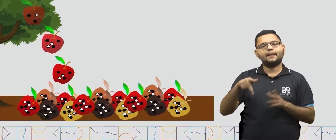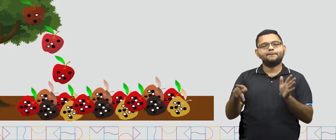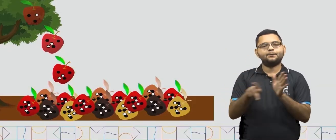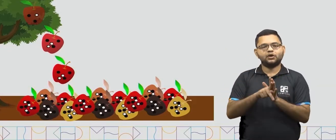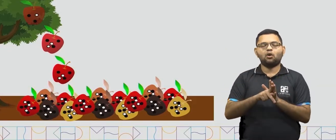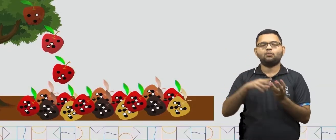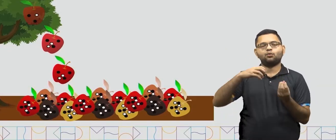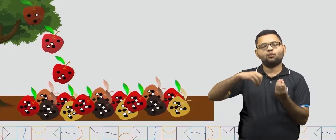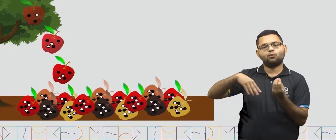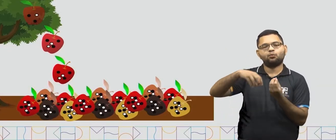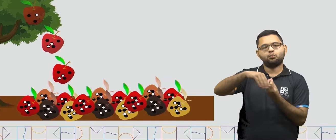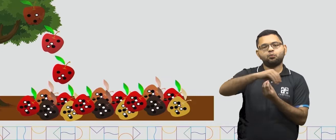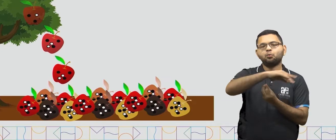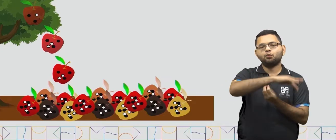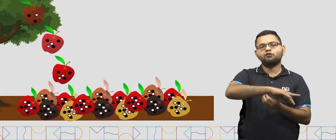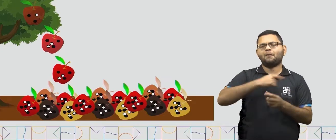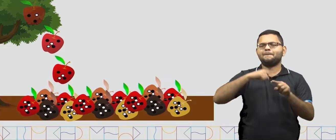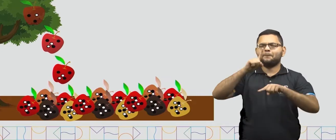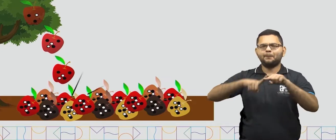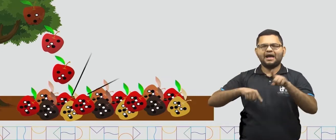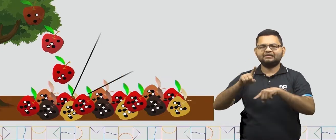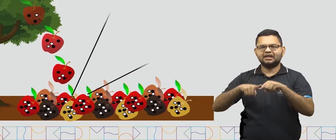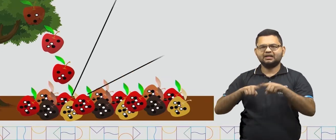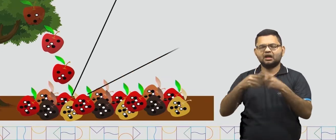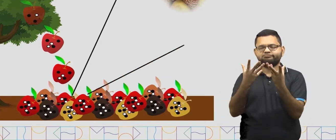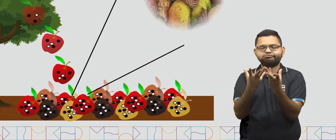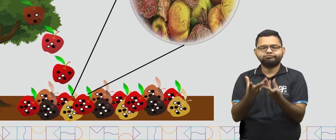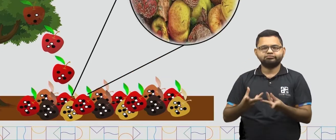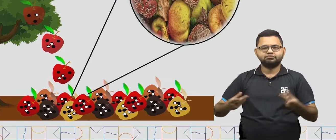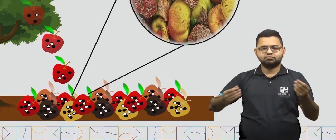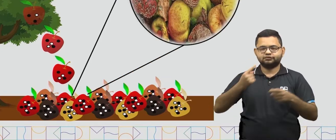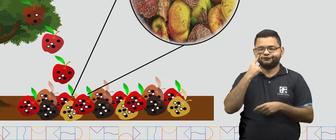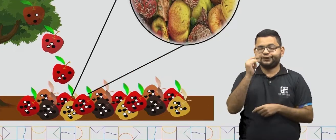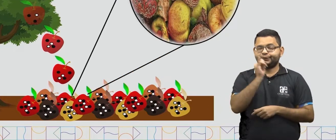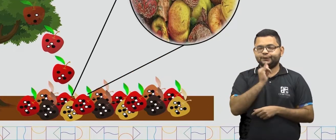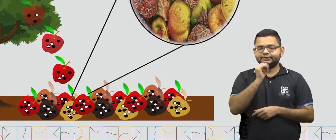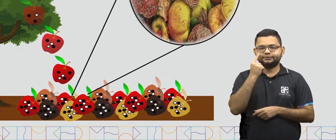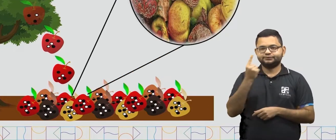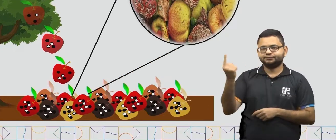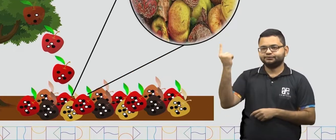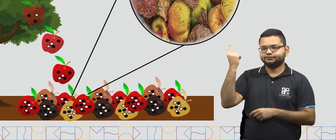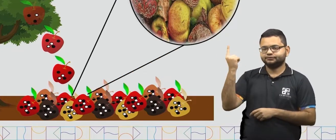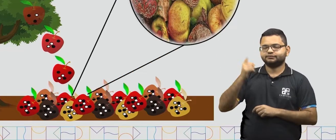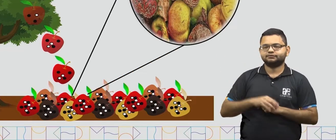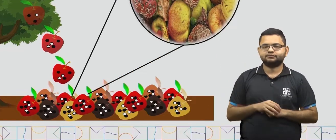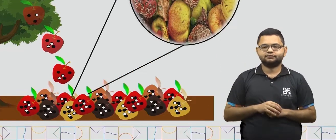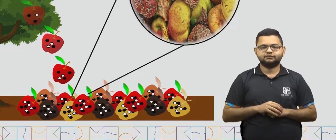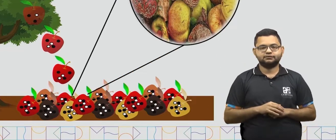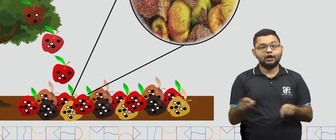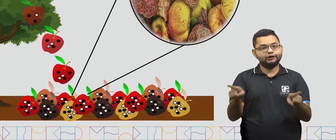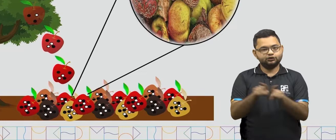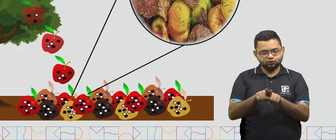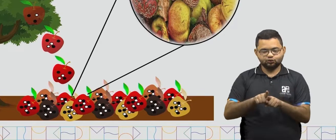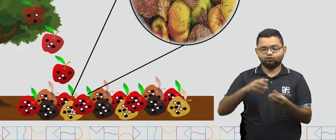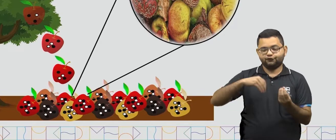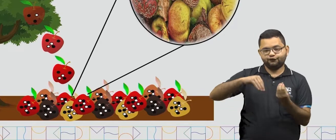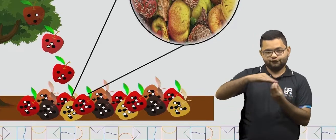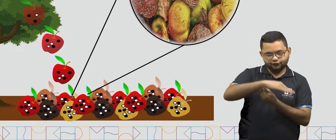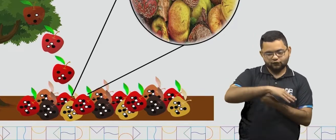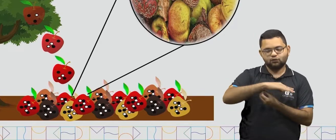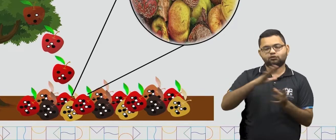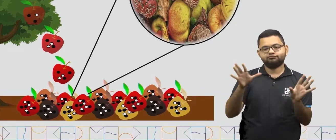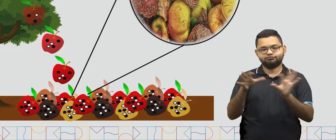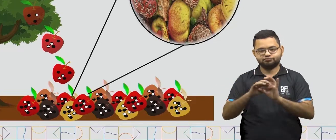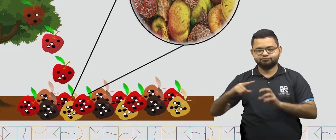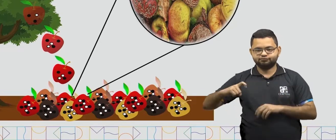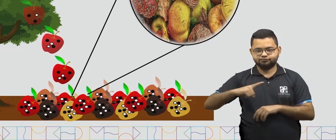organismos mortos. Esses fungos são responsáveis pela degradação da matéria orgânica, juntamente com bactérias também